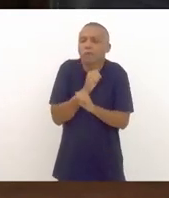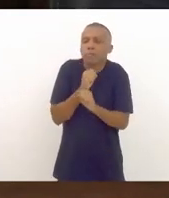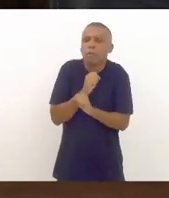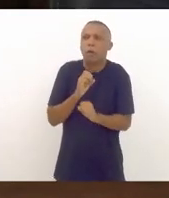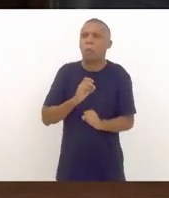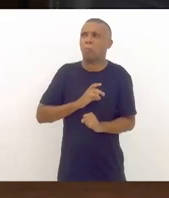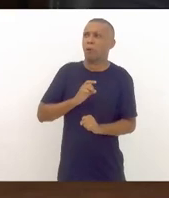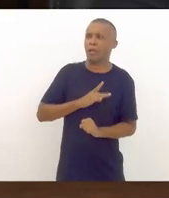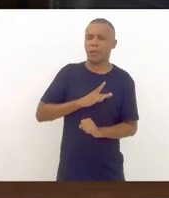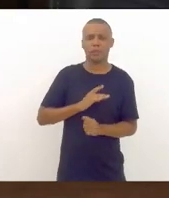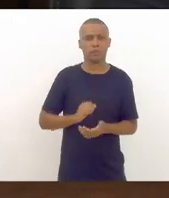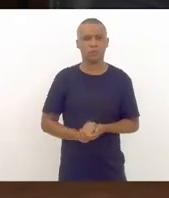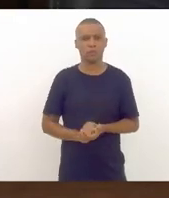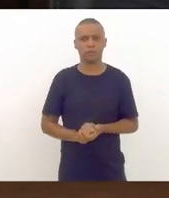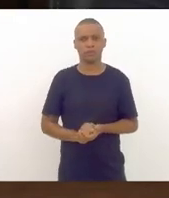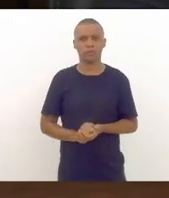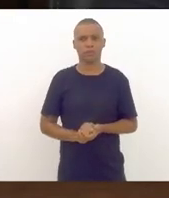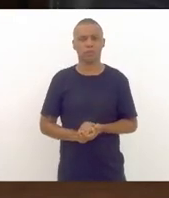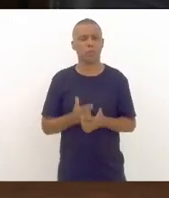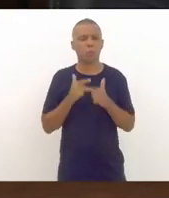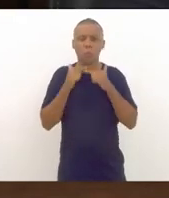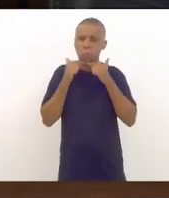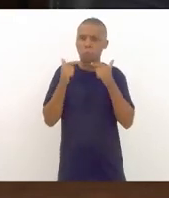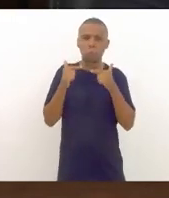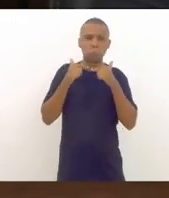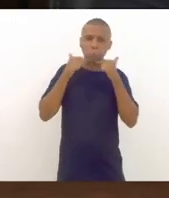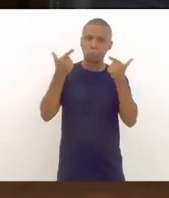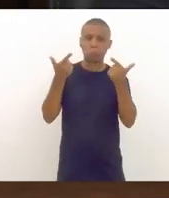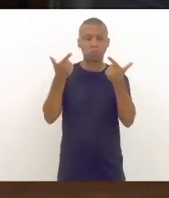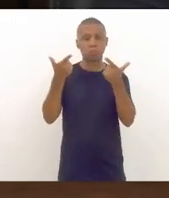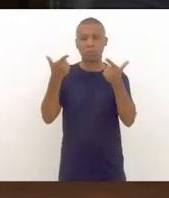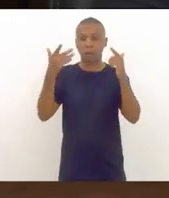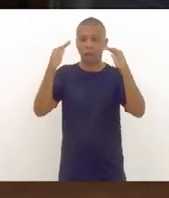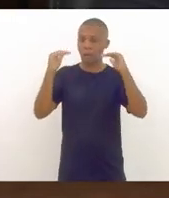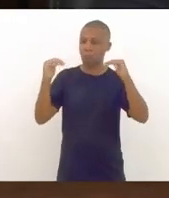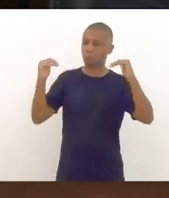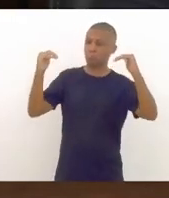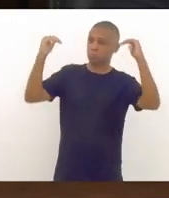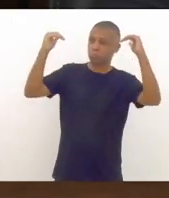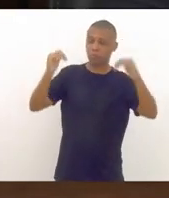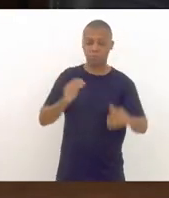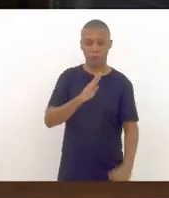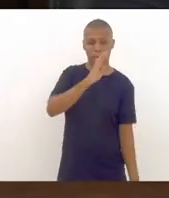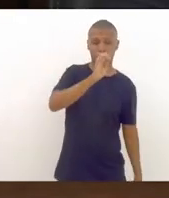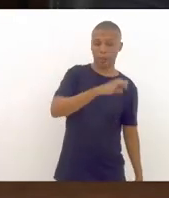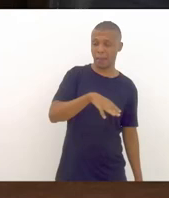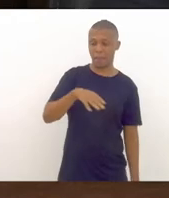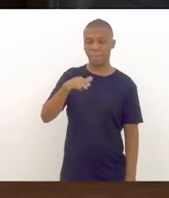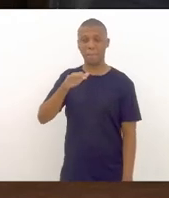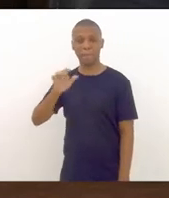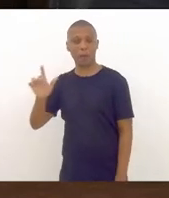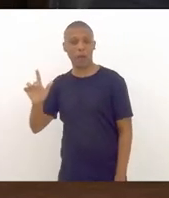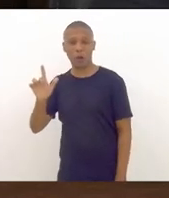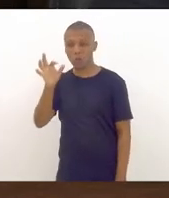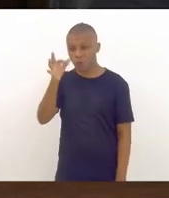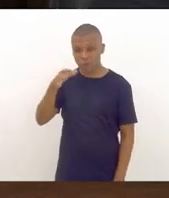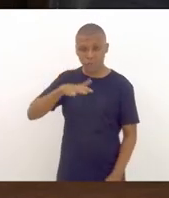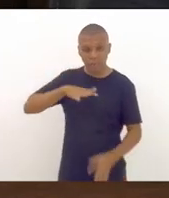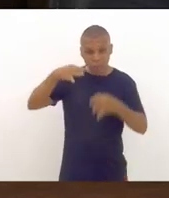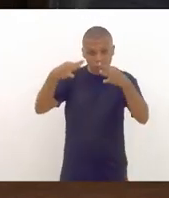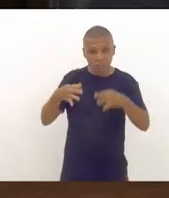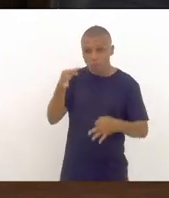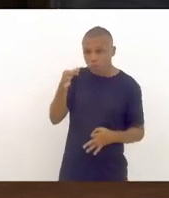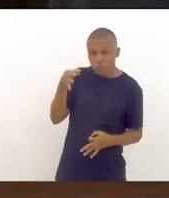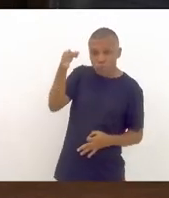medo. Ninguém aqui é acima do bem e do mal, ou ninguém aqui tem a certeza do amanhã. Somos